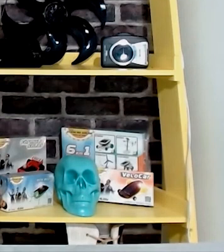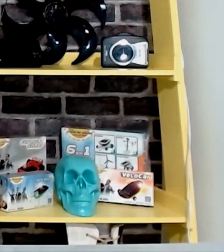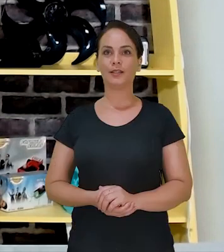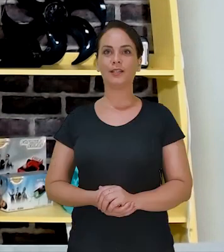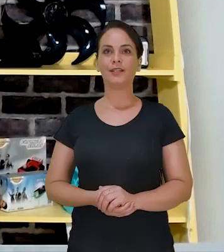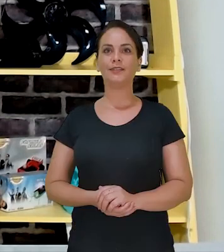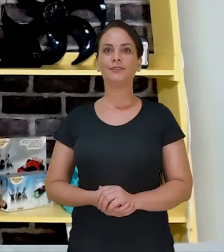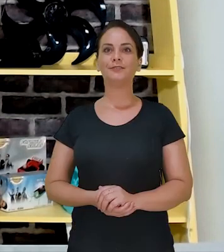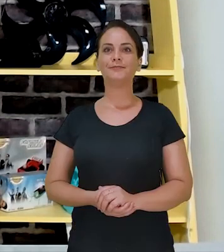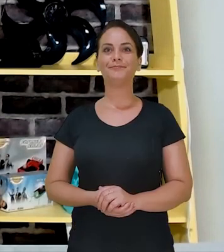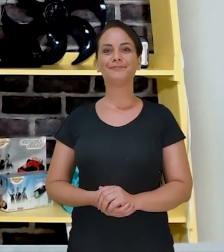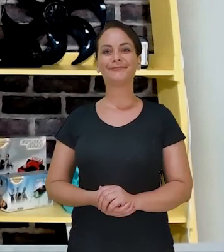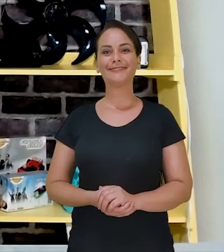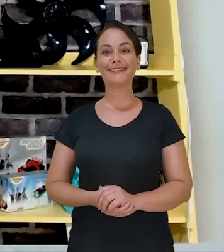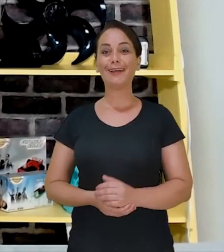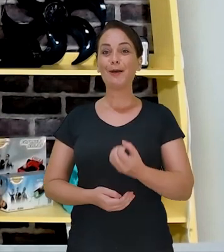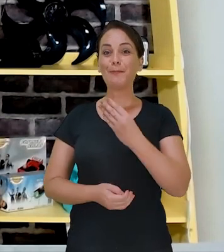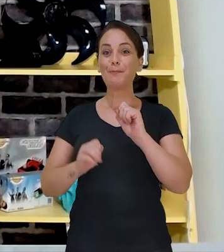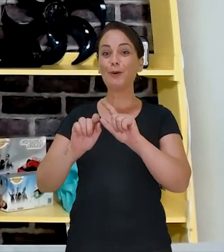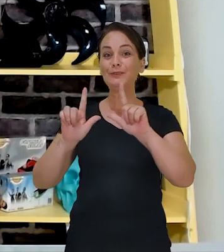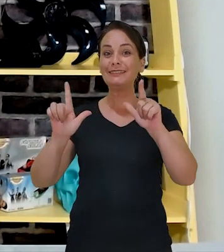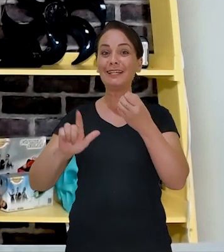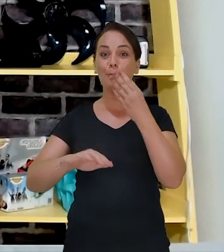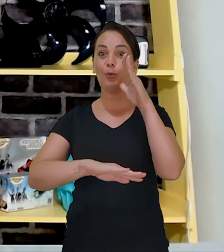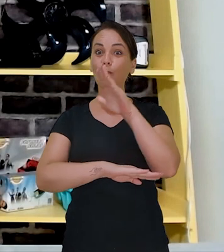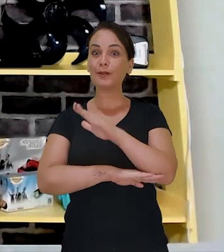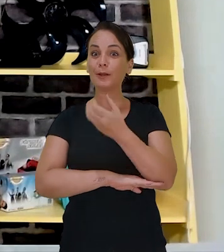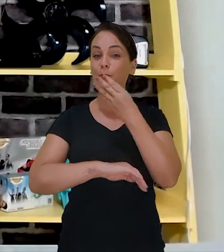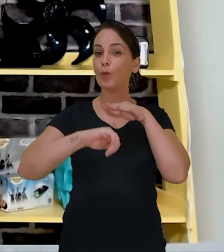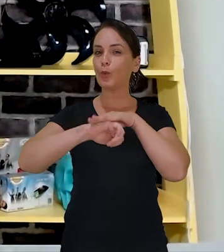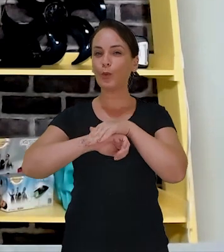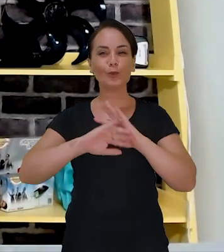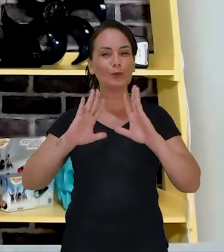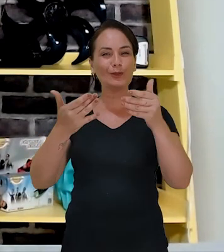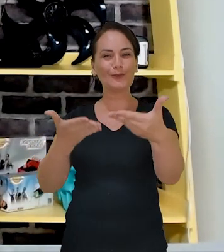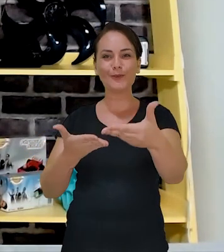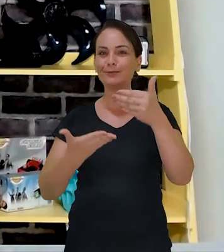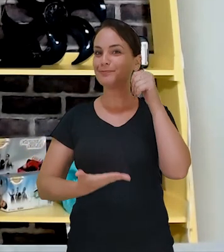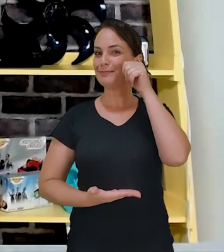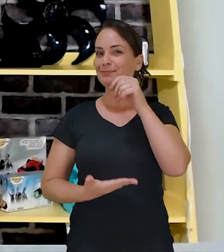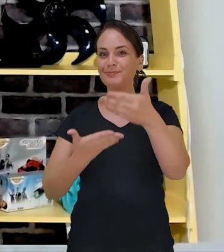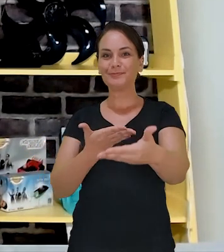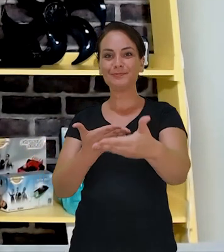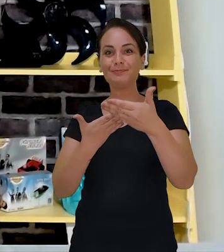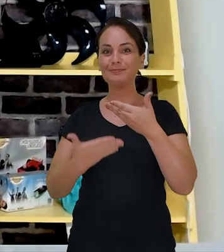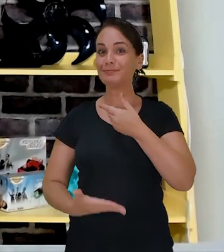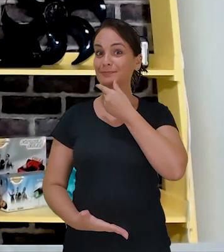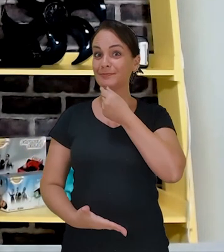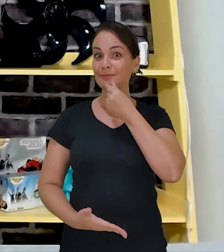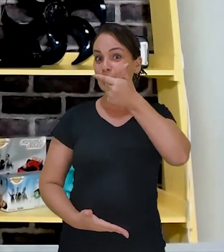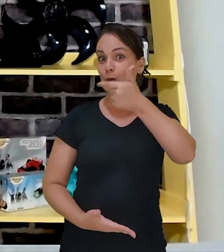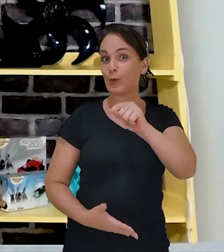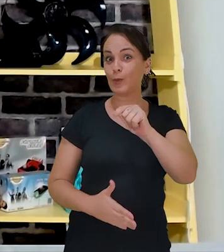objetos de decoração. Bom dia, boa tarde, boa noite, sejam todos muito bem-vindas, muito bem-vindos a